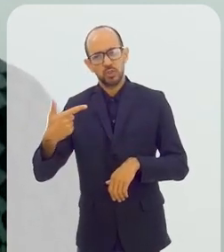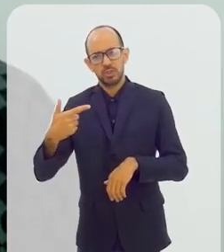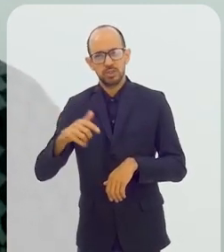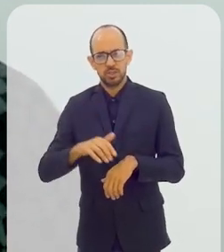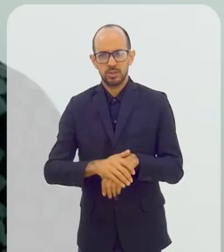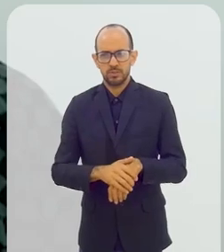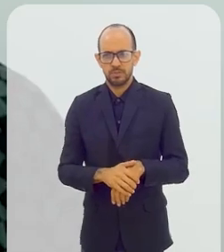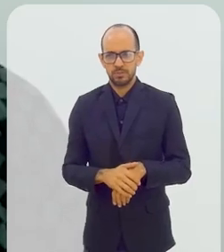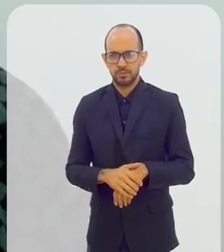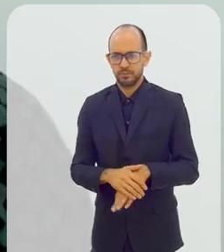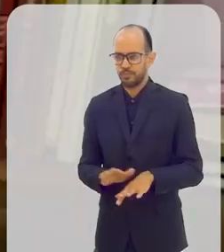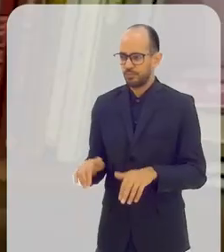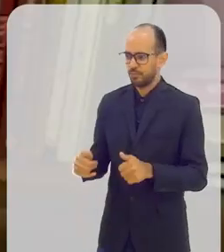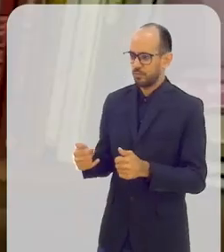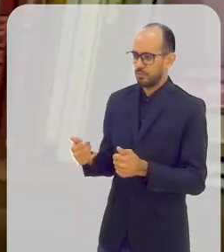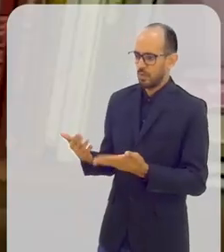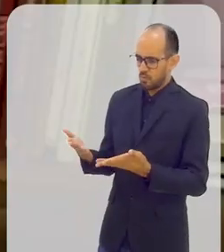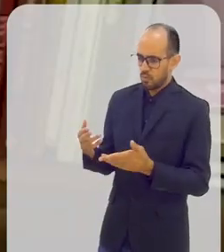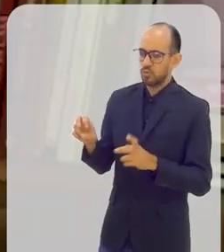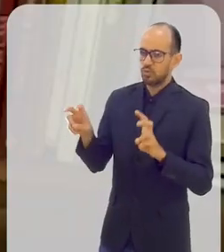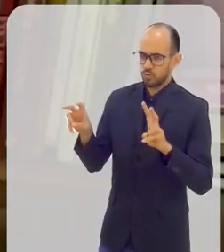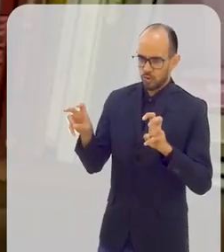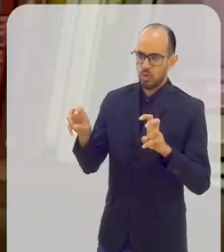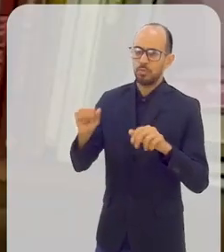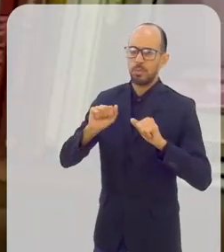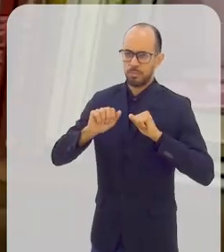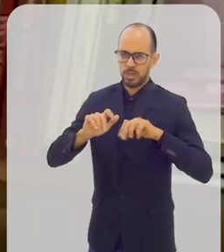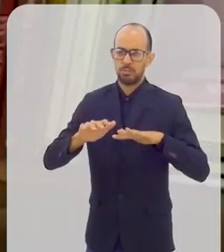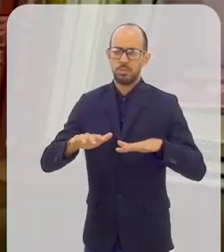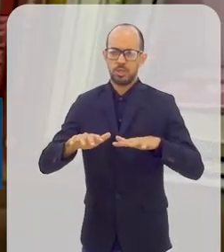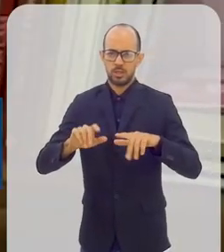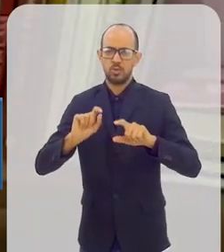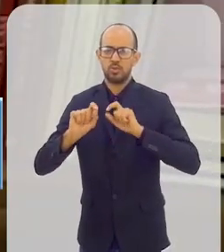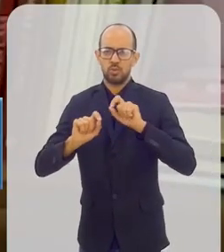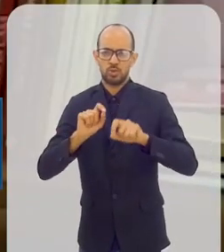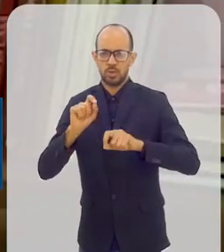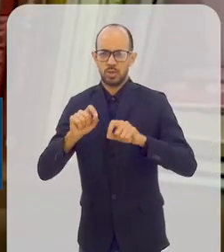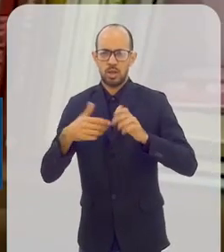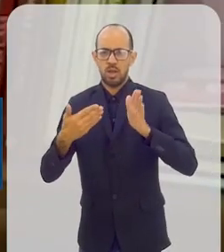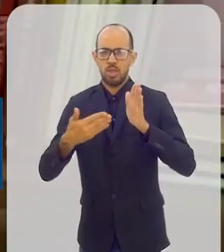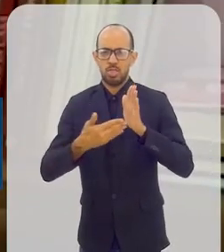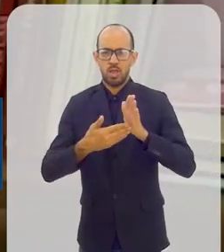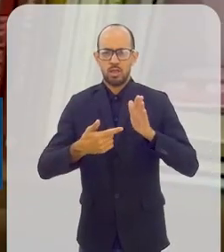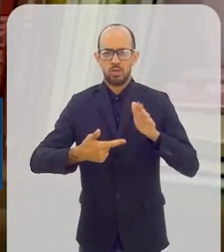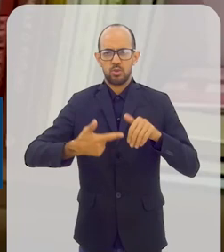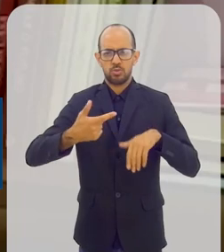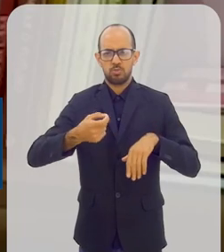semanas. Bom, deixa eu falar um pouco sobre a pandemia, para eu poder justificar o que acontece. Até